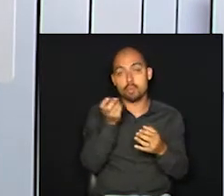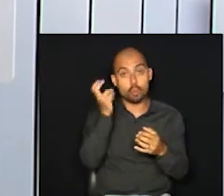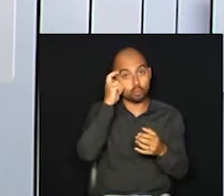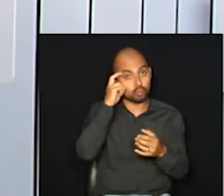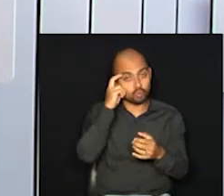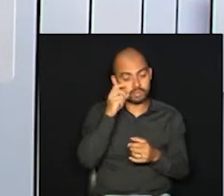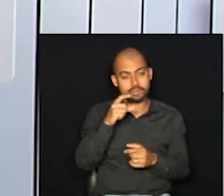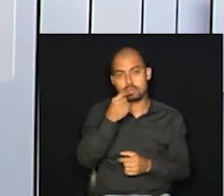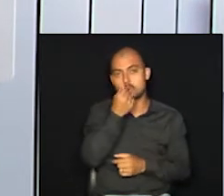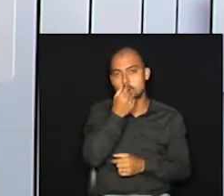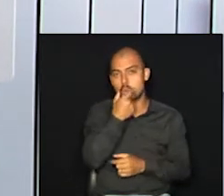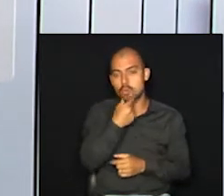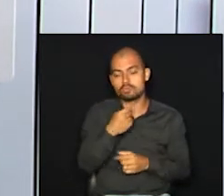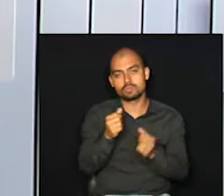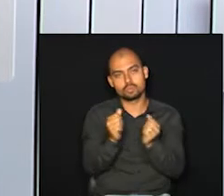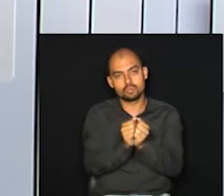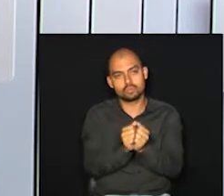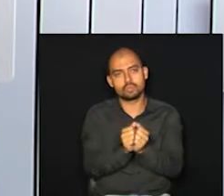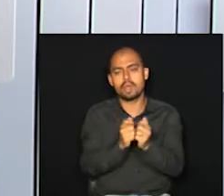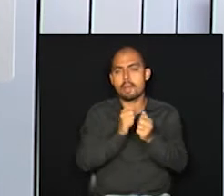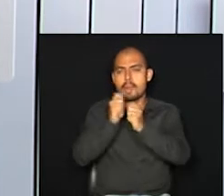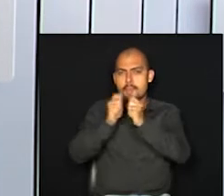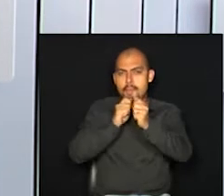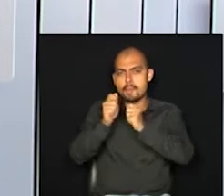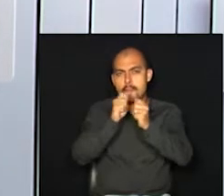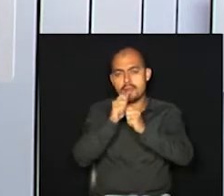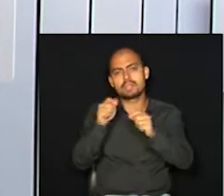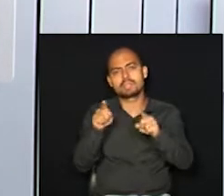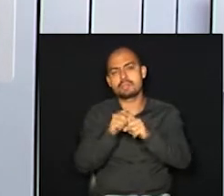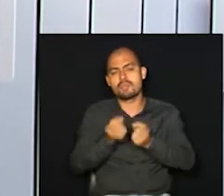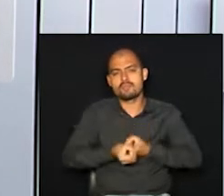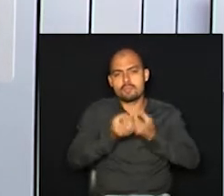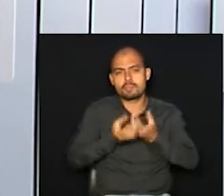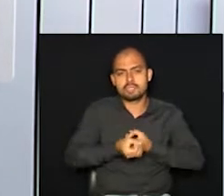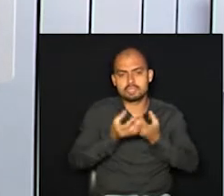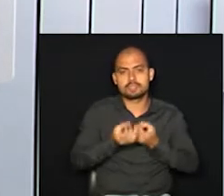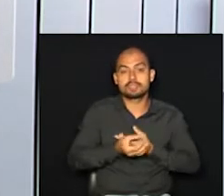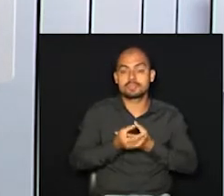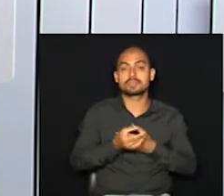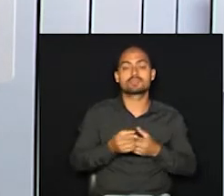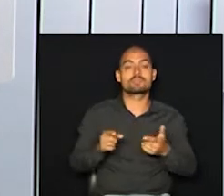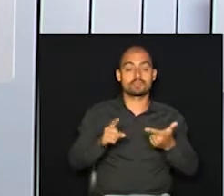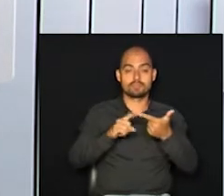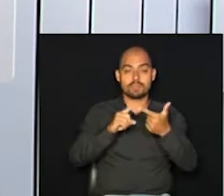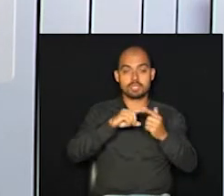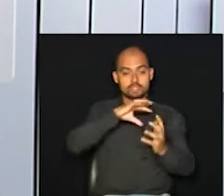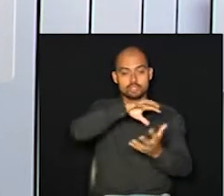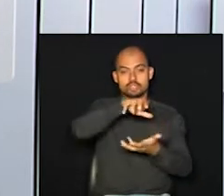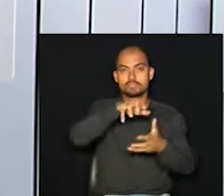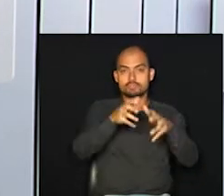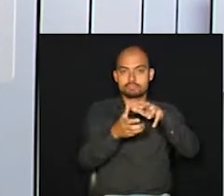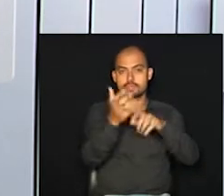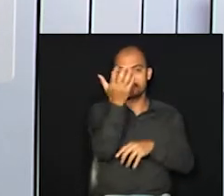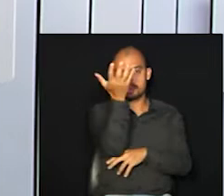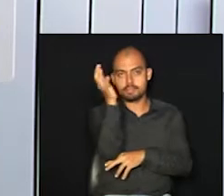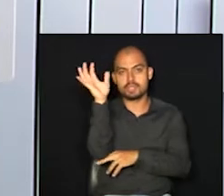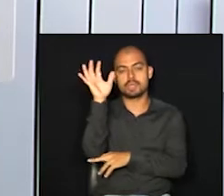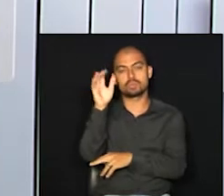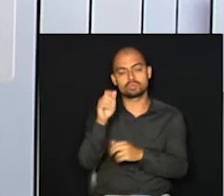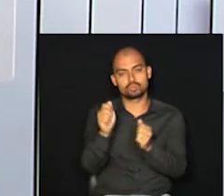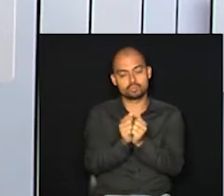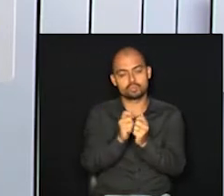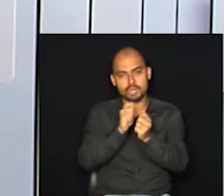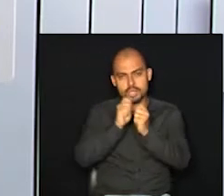o Rubens Morelli, fazendo entrevista, passando muitas informações. Tem giro ambiental também com uma